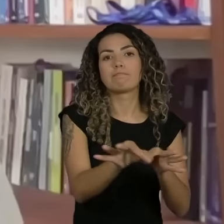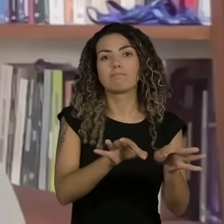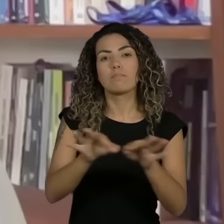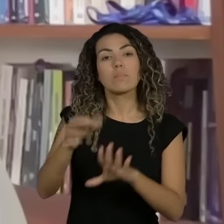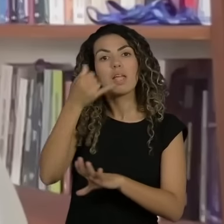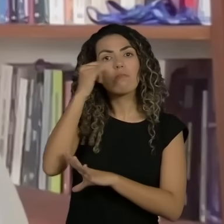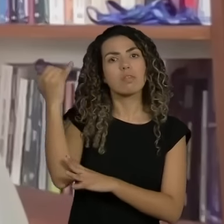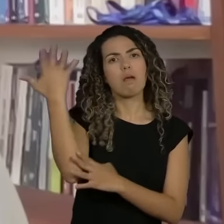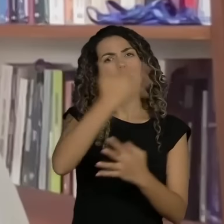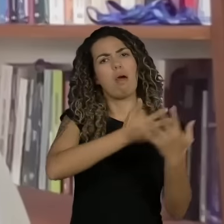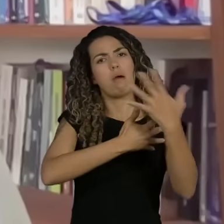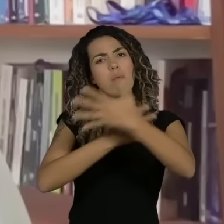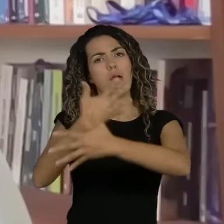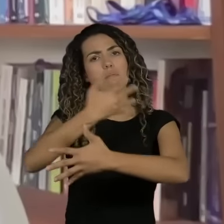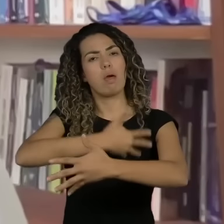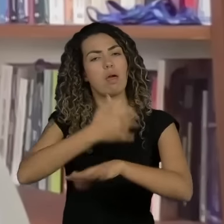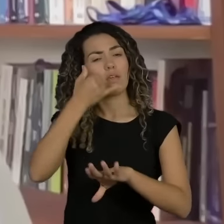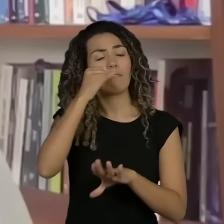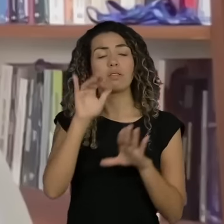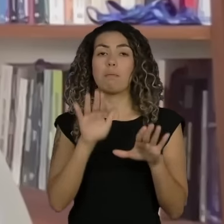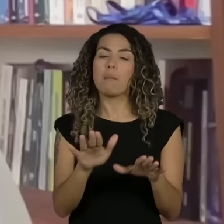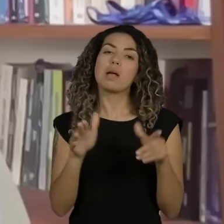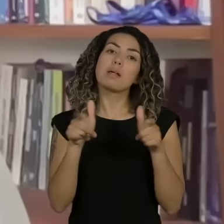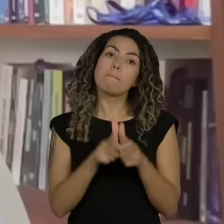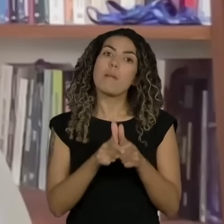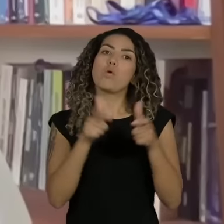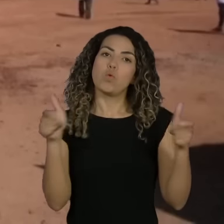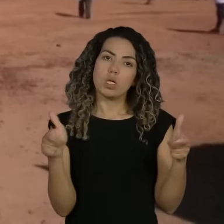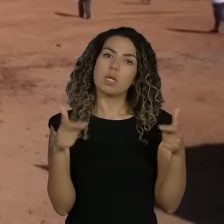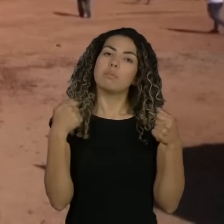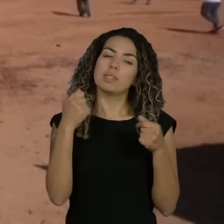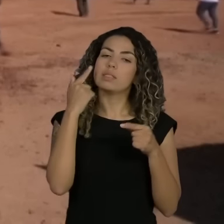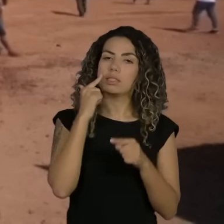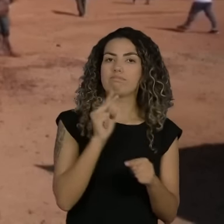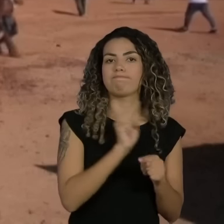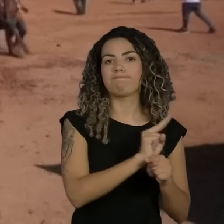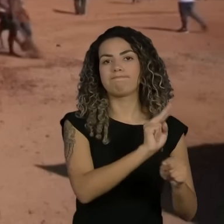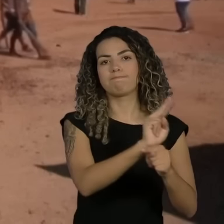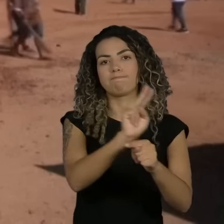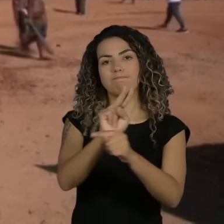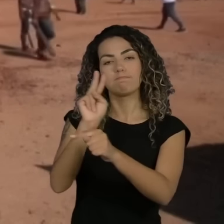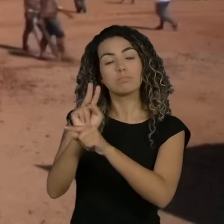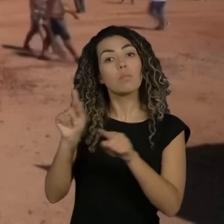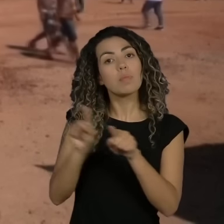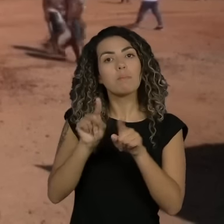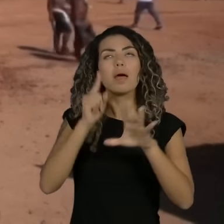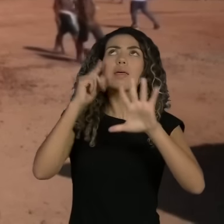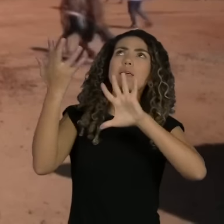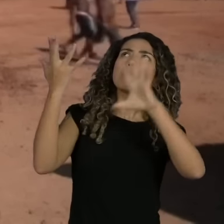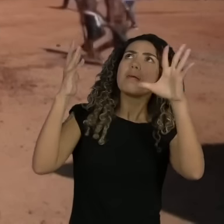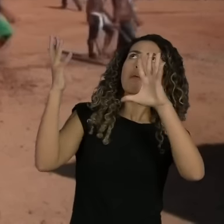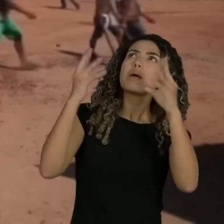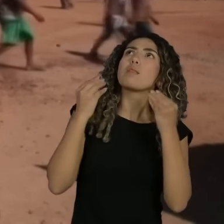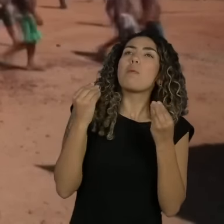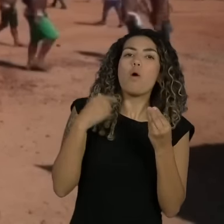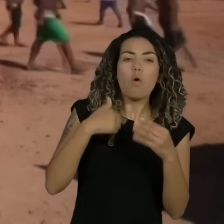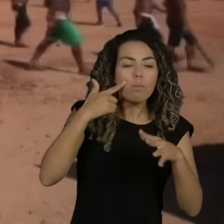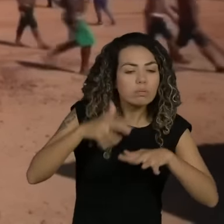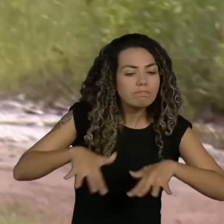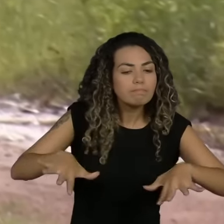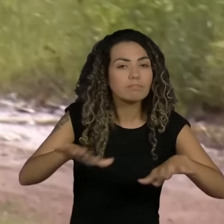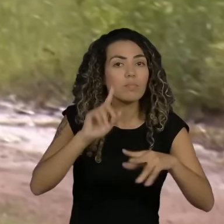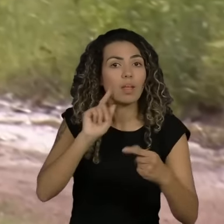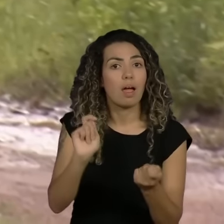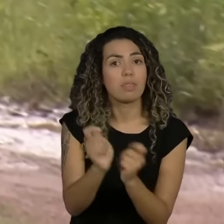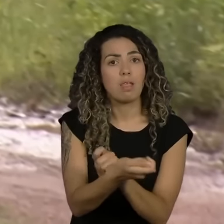ser diminuído, mas a maior parte delas de conservação, né, e manejo. Também ações de adaptação climática, porque os povos